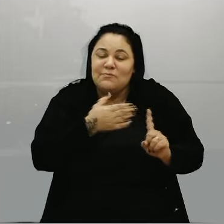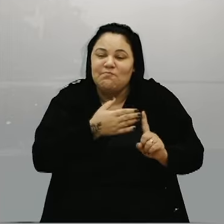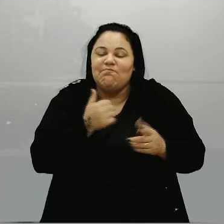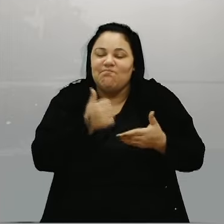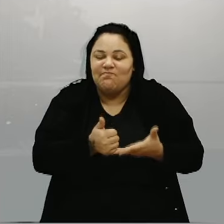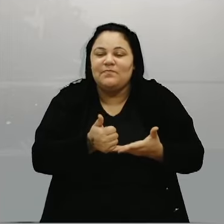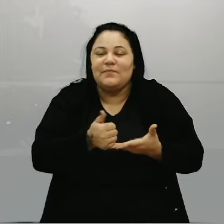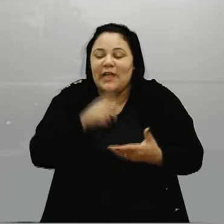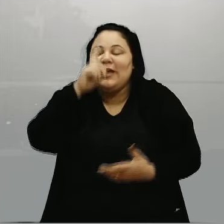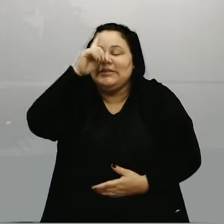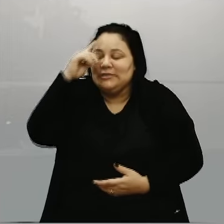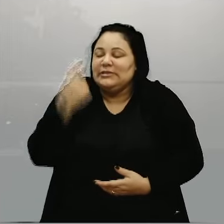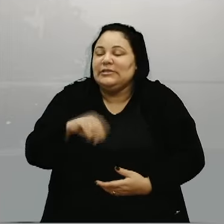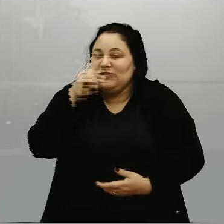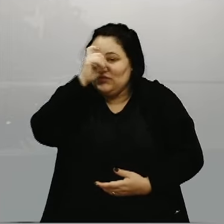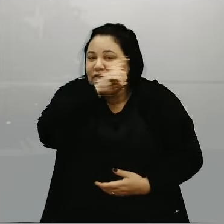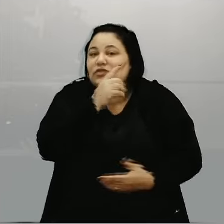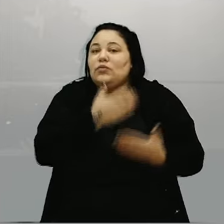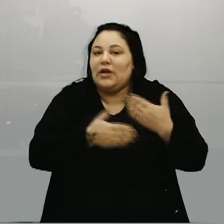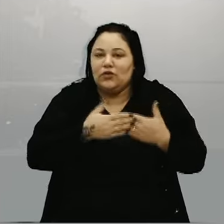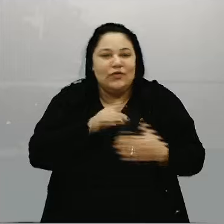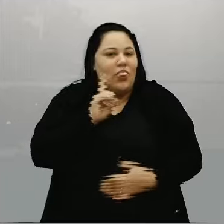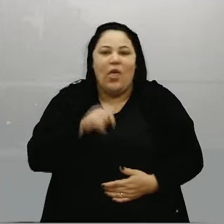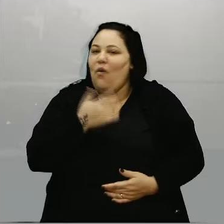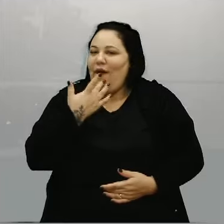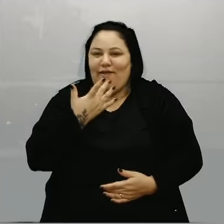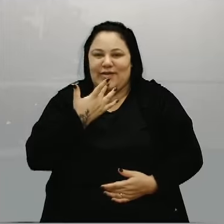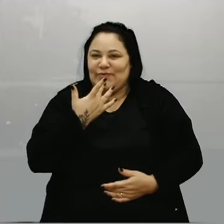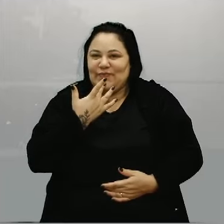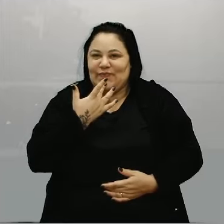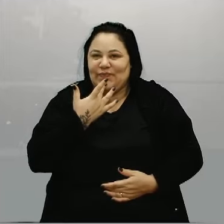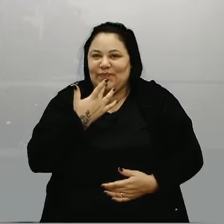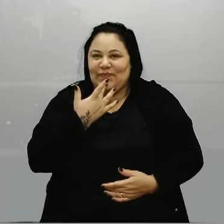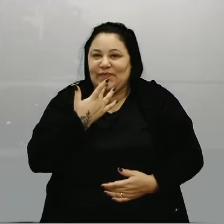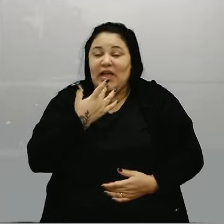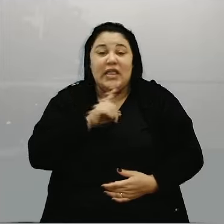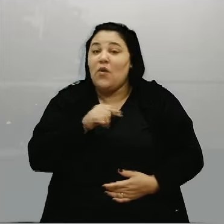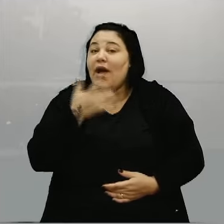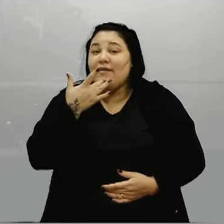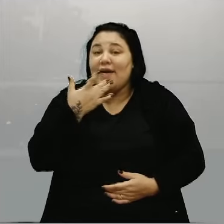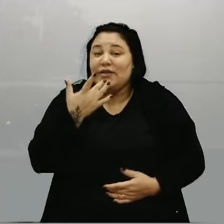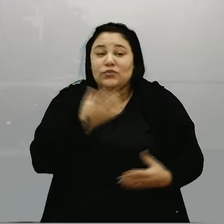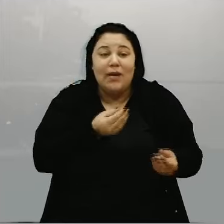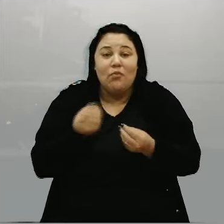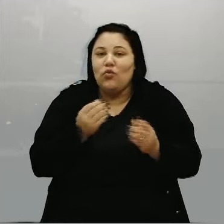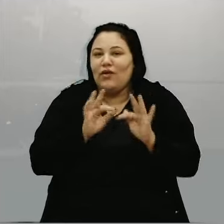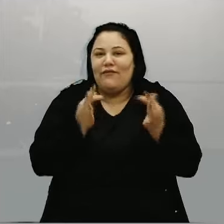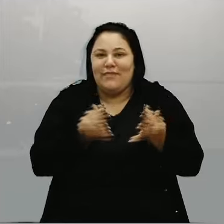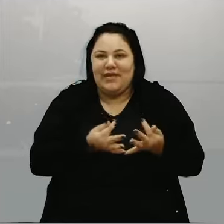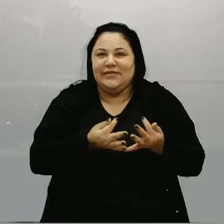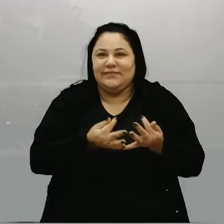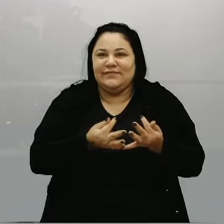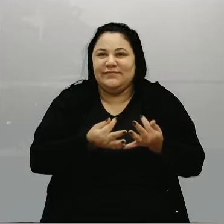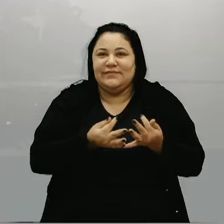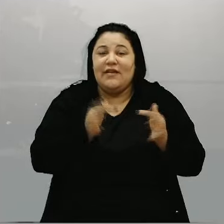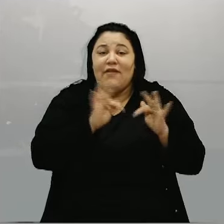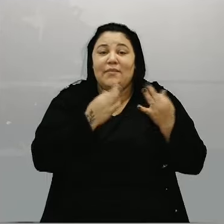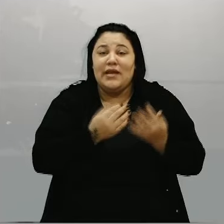missão árdua para todos nós não foi fácil e não tem sido fácil para muitas famílias famílias que perderam